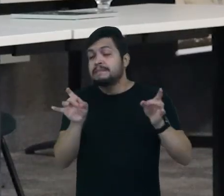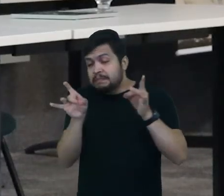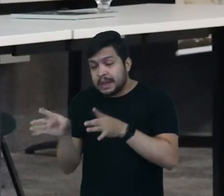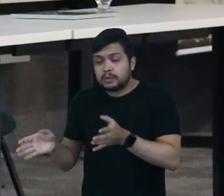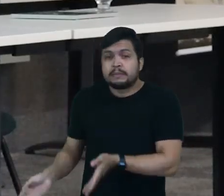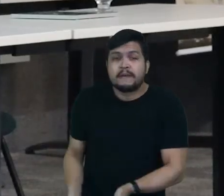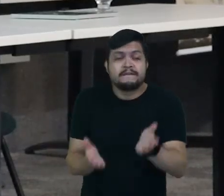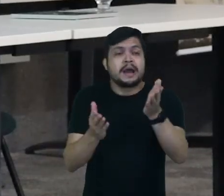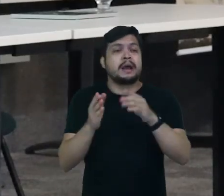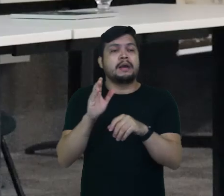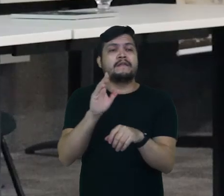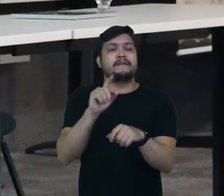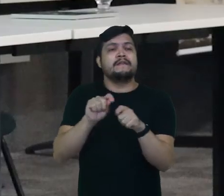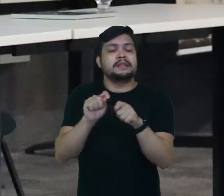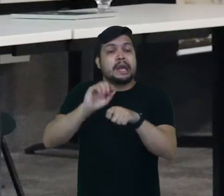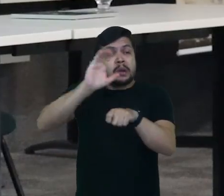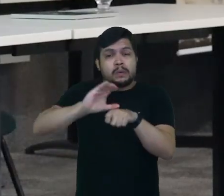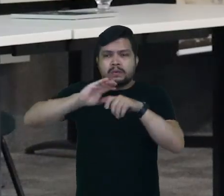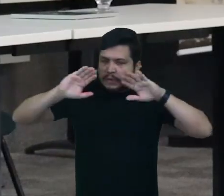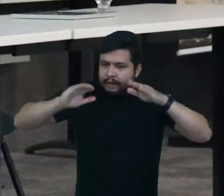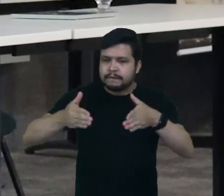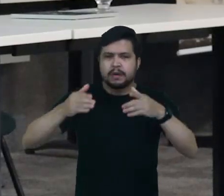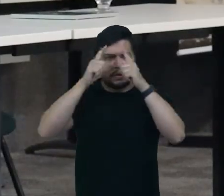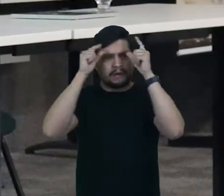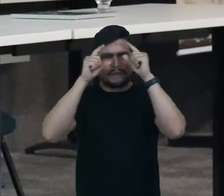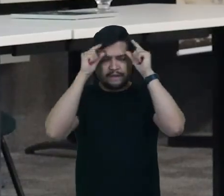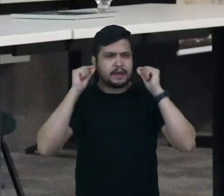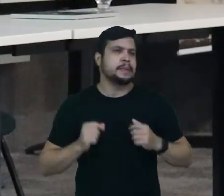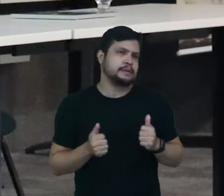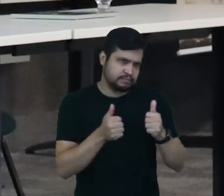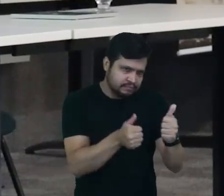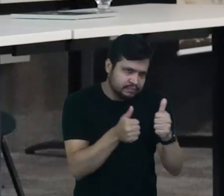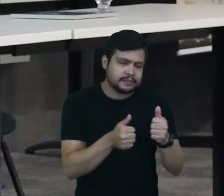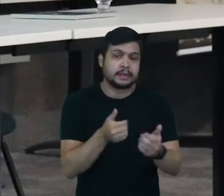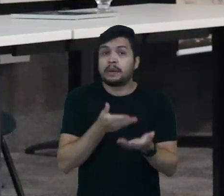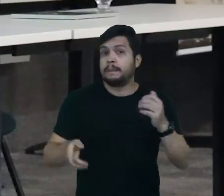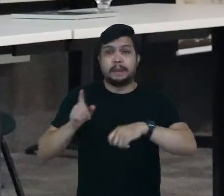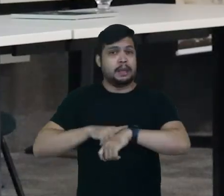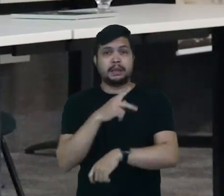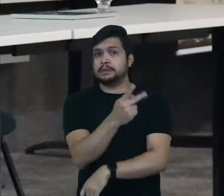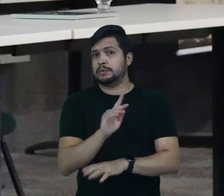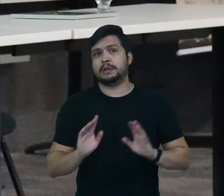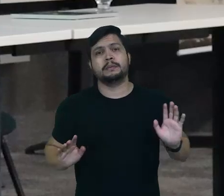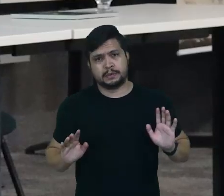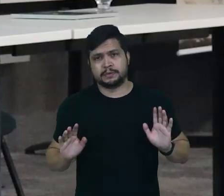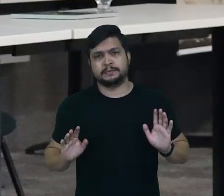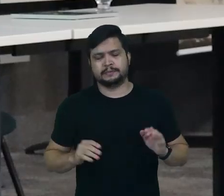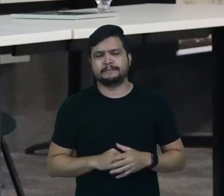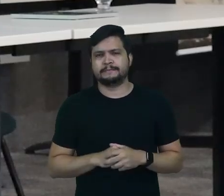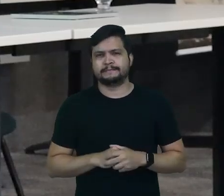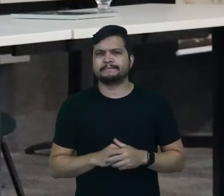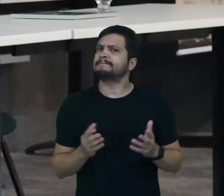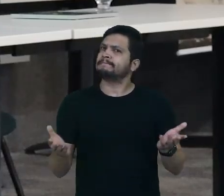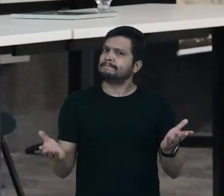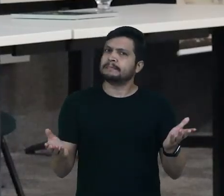um cursinho, vai estudar para você passar na sua faculdade de enfermagem. Não perda o seu tempo, se passaram 30 anos.